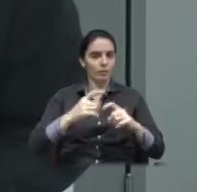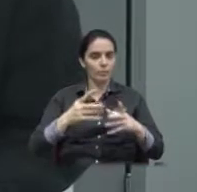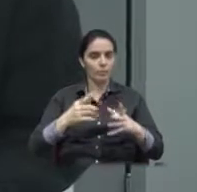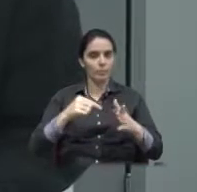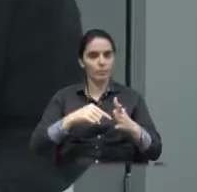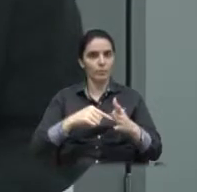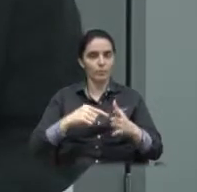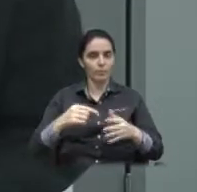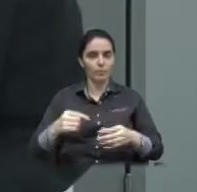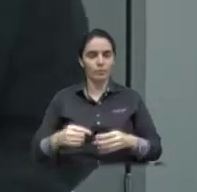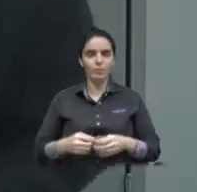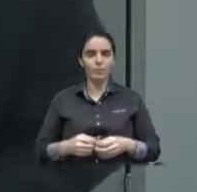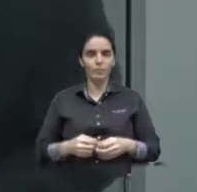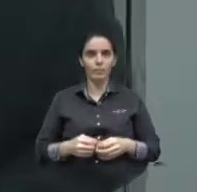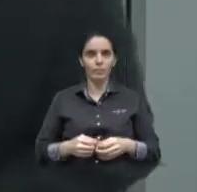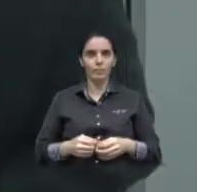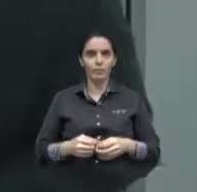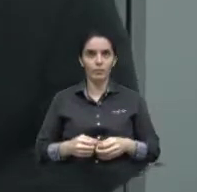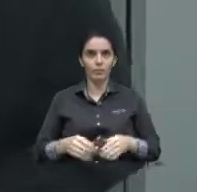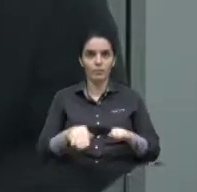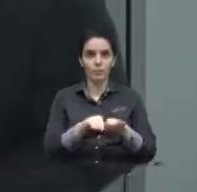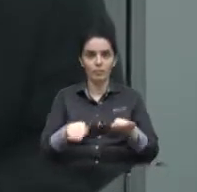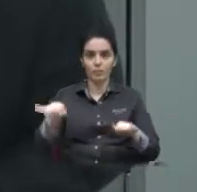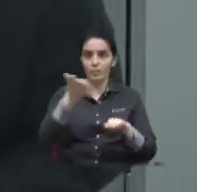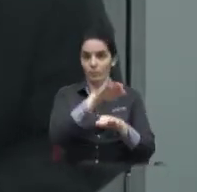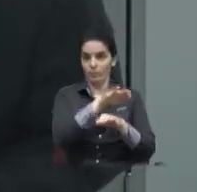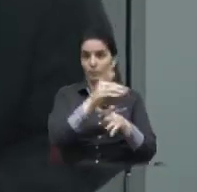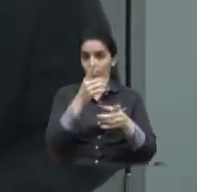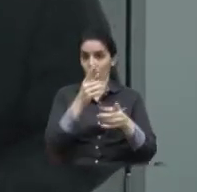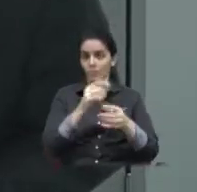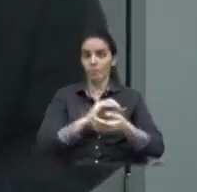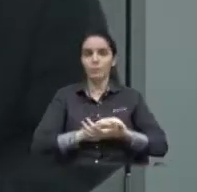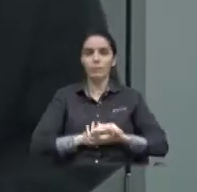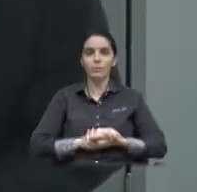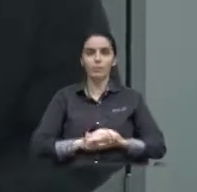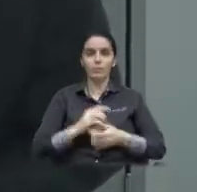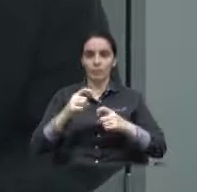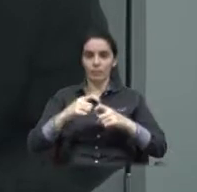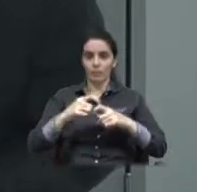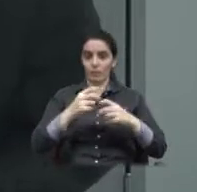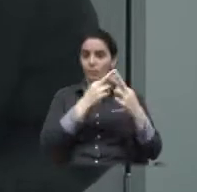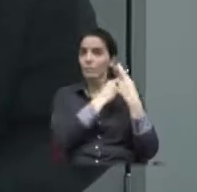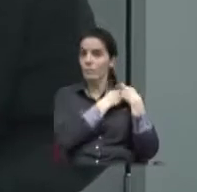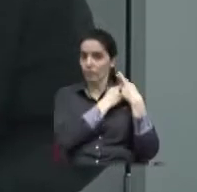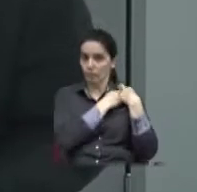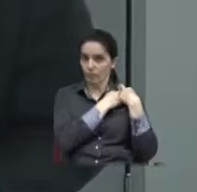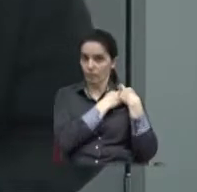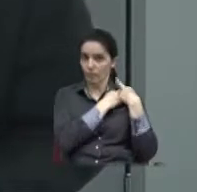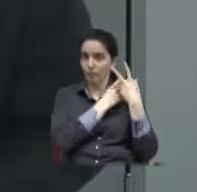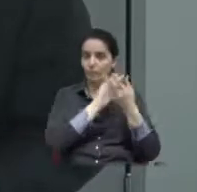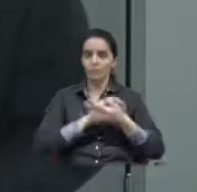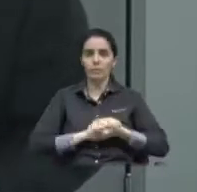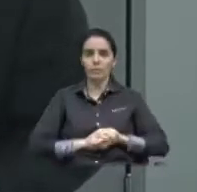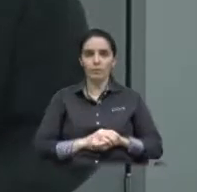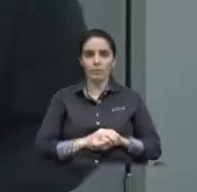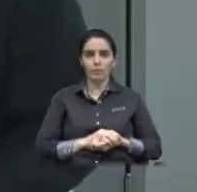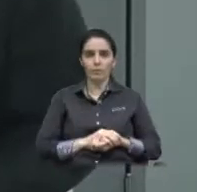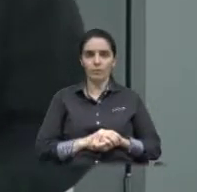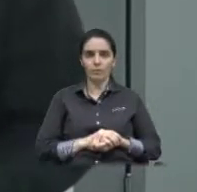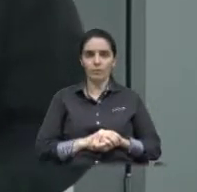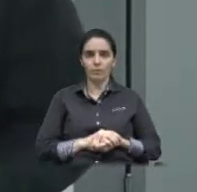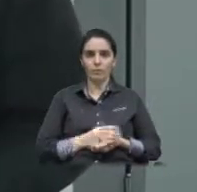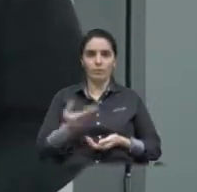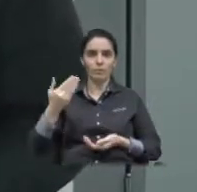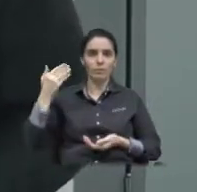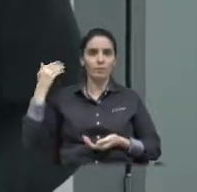sem necessidade. Ele responde, como a doutora Carol falou. Então, Já foi aquele tempo que você dava um atestado para